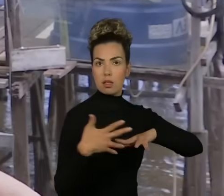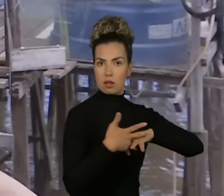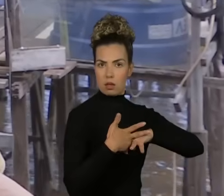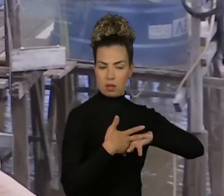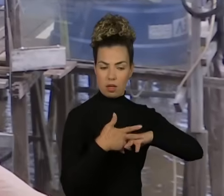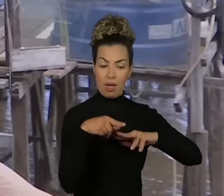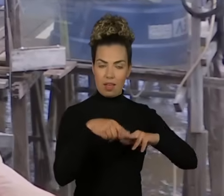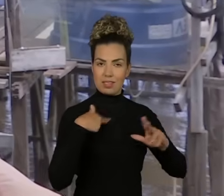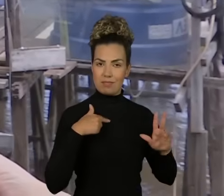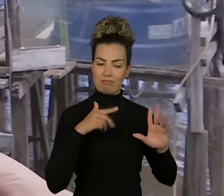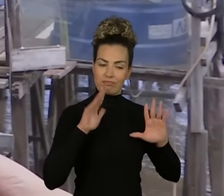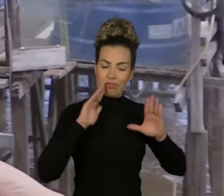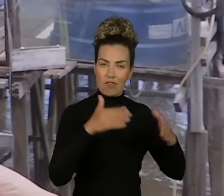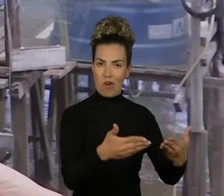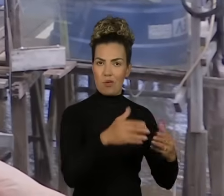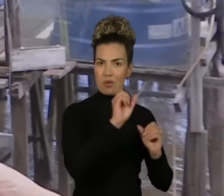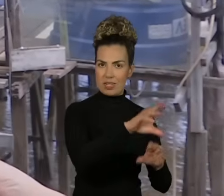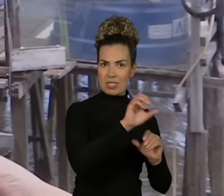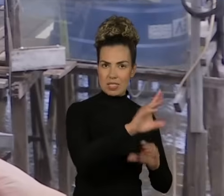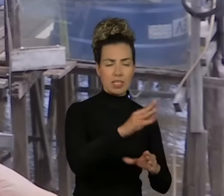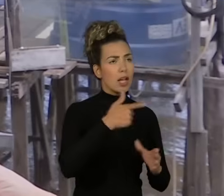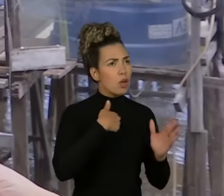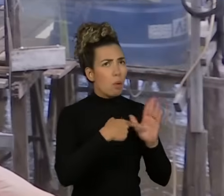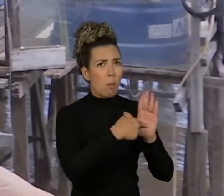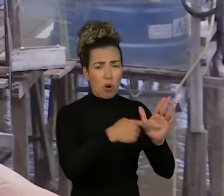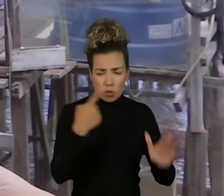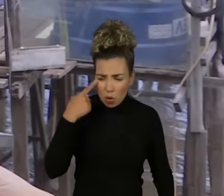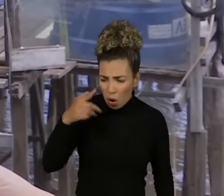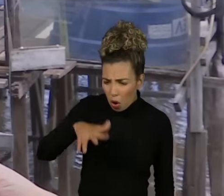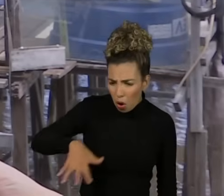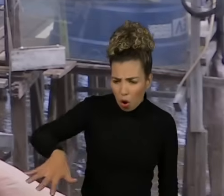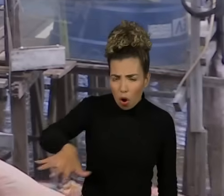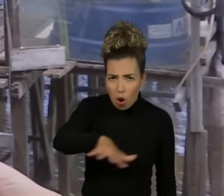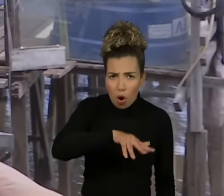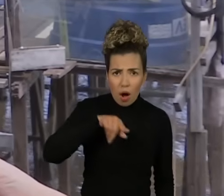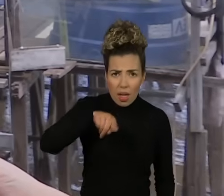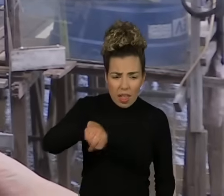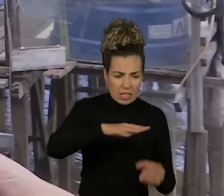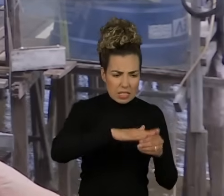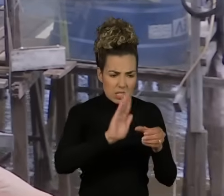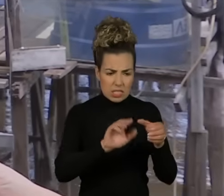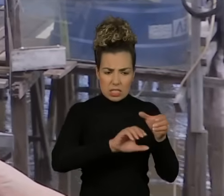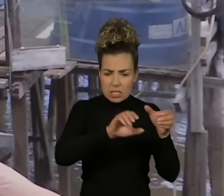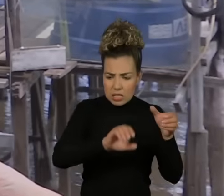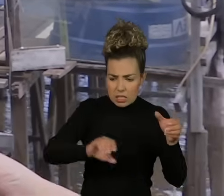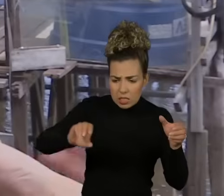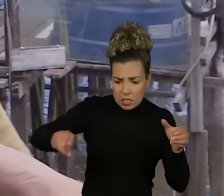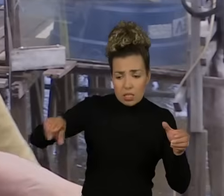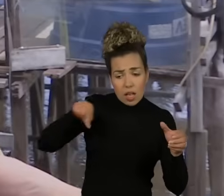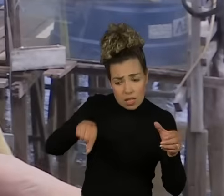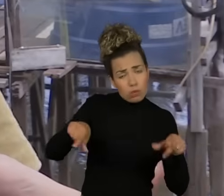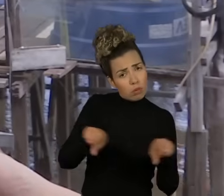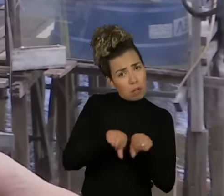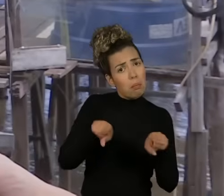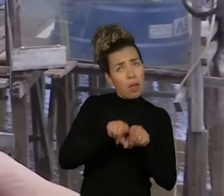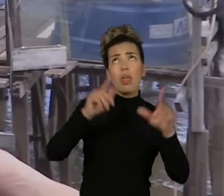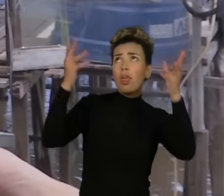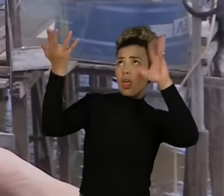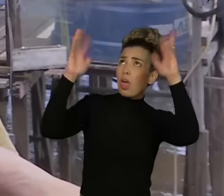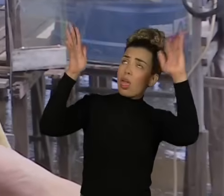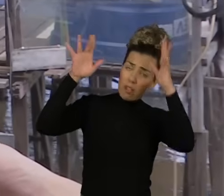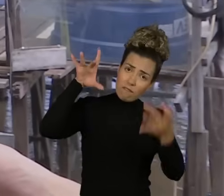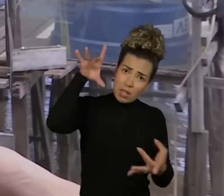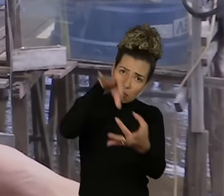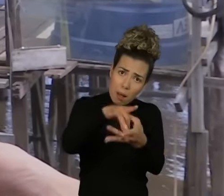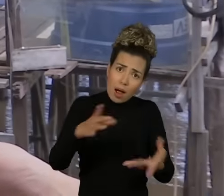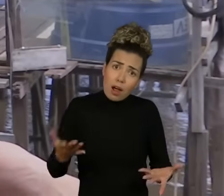a comunidade com outro olhar, com o lugar de dizer, peraí, o esgoto não é só o esgoto, ele também vira uma questão da pauta climática, né? E a gente entender a própria moradia, o que é